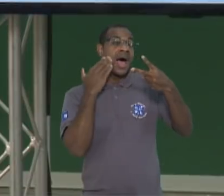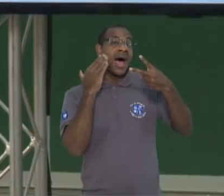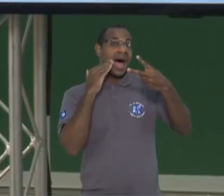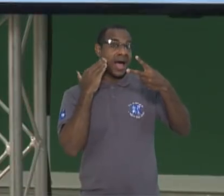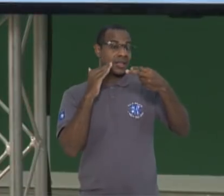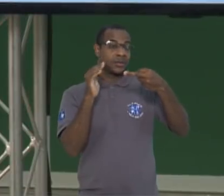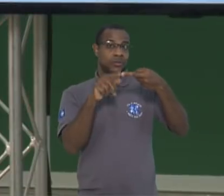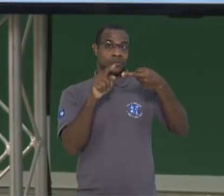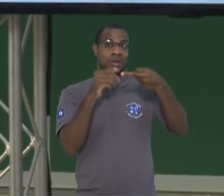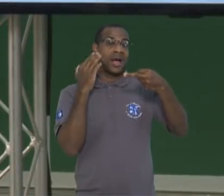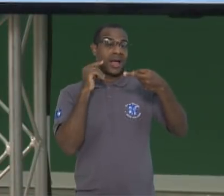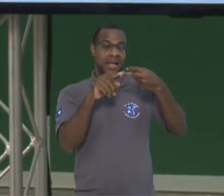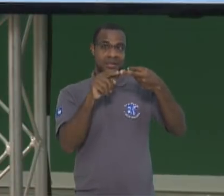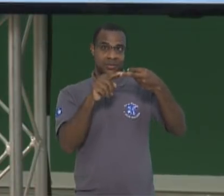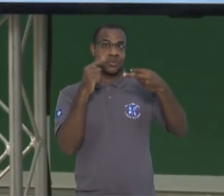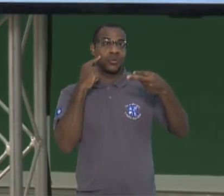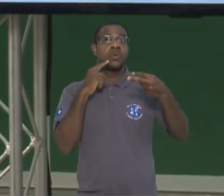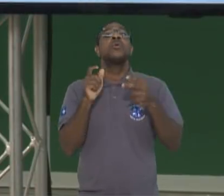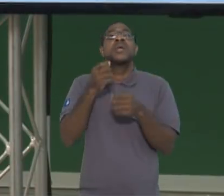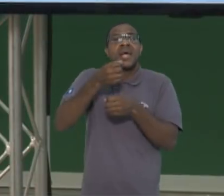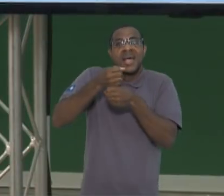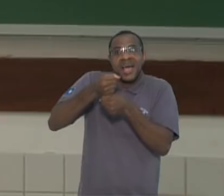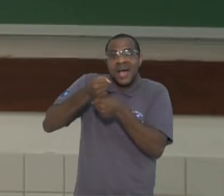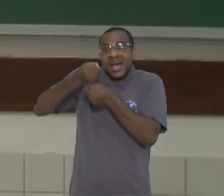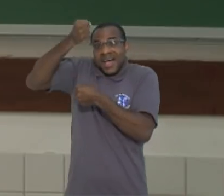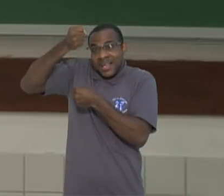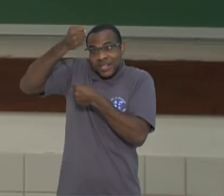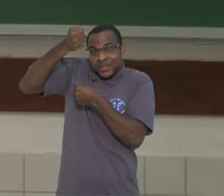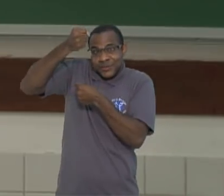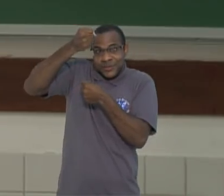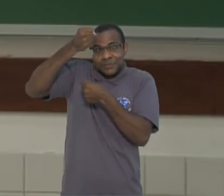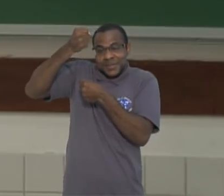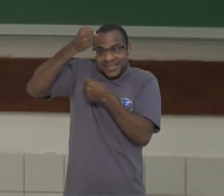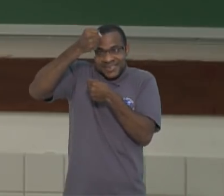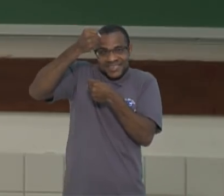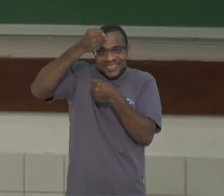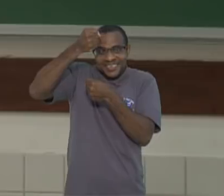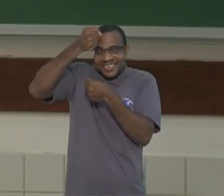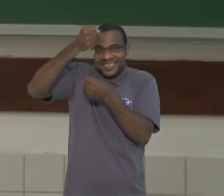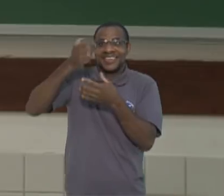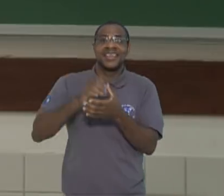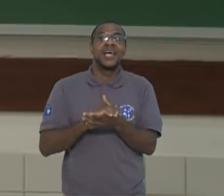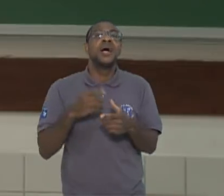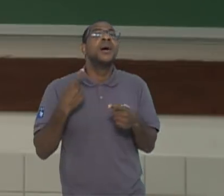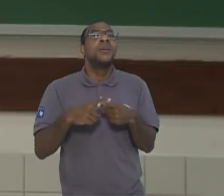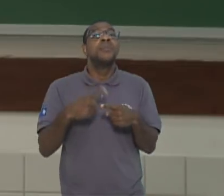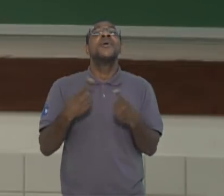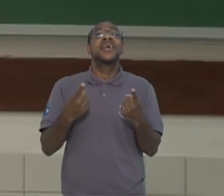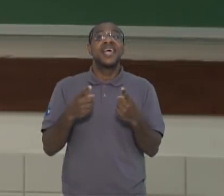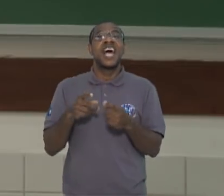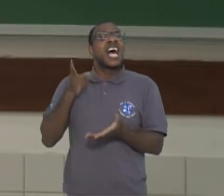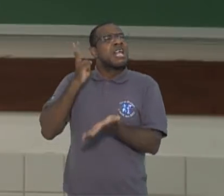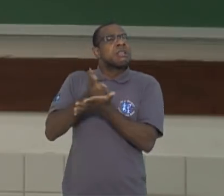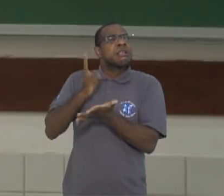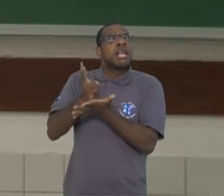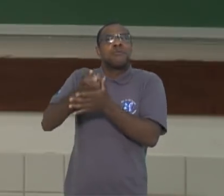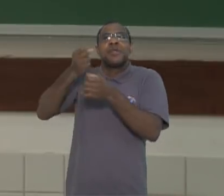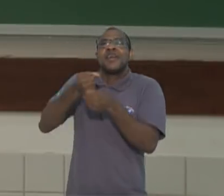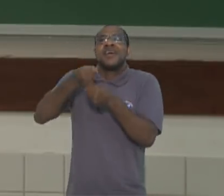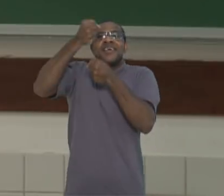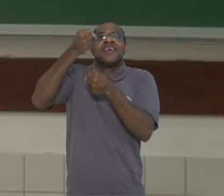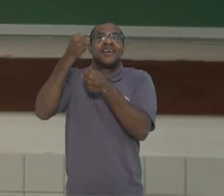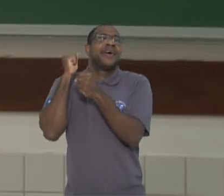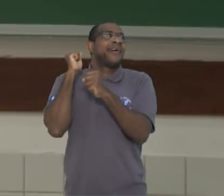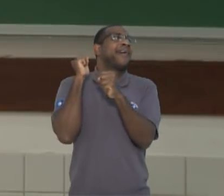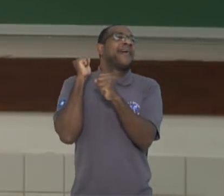Milena, que criou a palhaça Sombrinha. Por que do nome? Essa palhaça está sempre com uma sombrinha, sabe? Ela adora sombrinha.